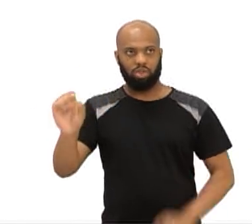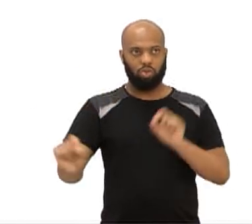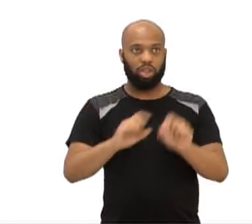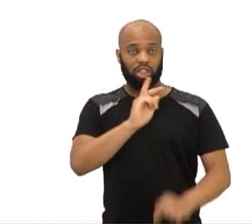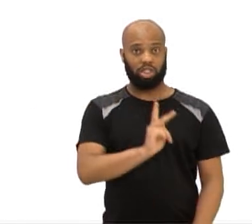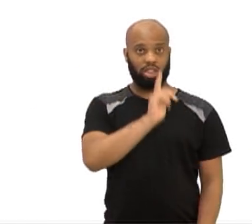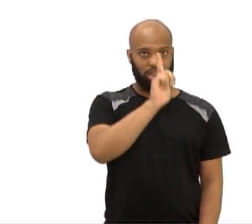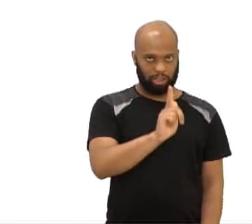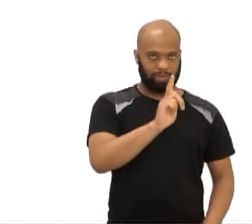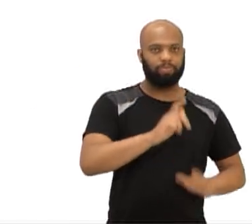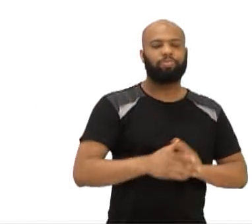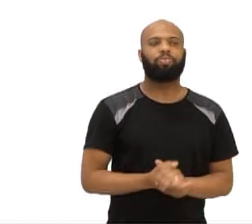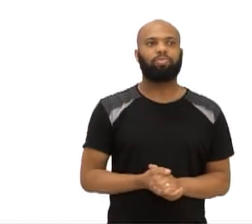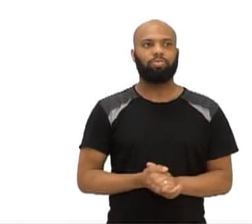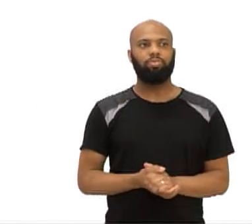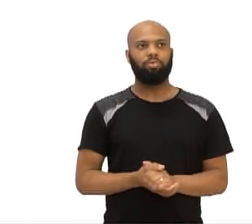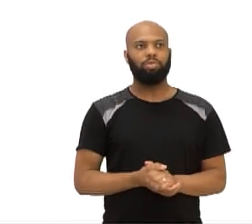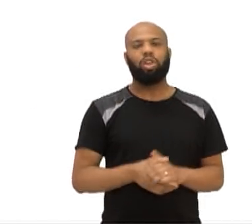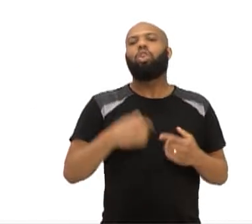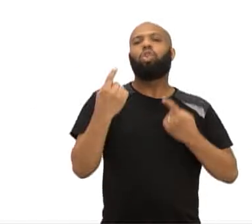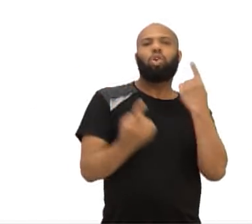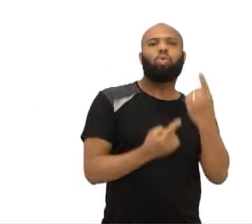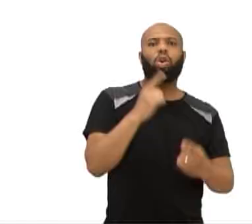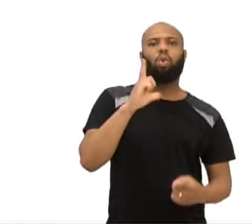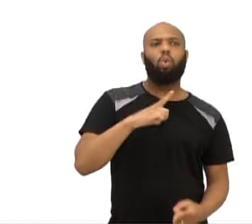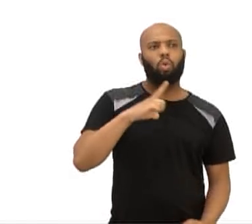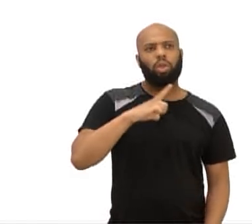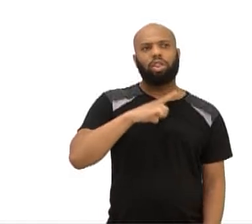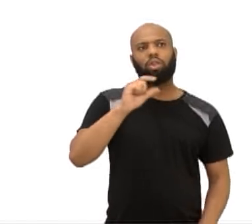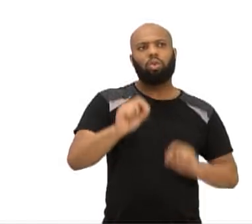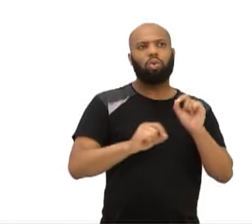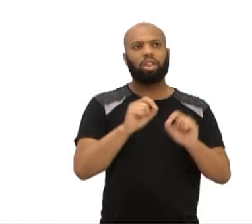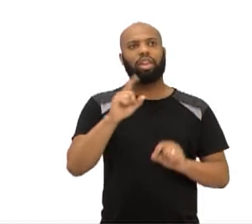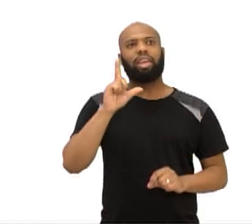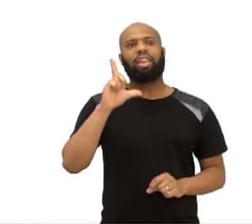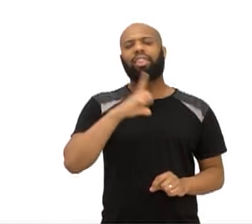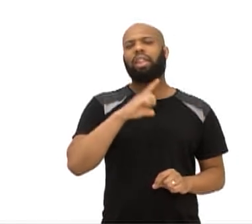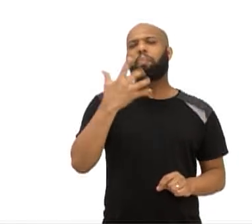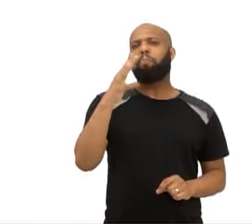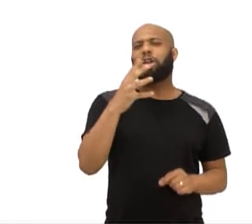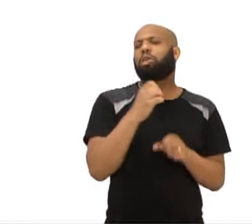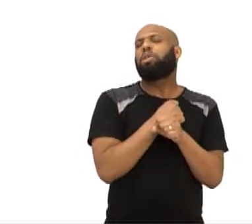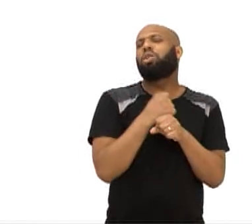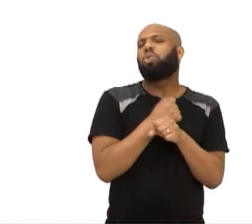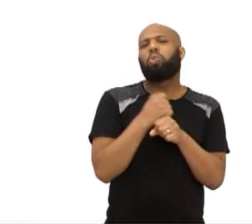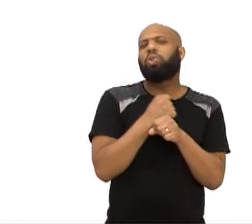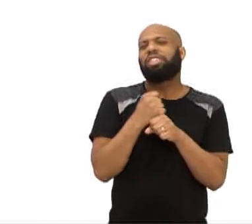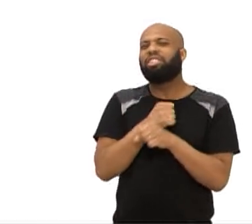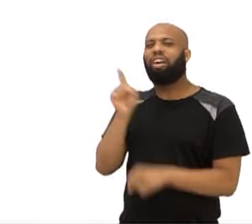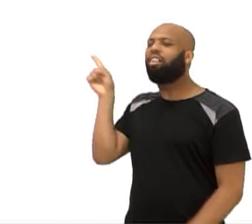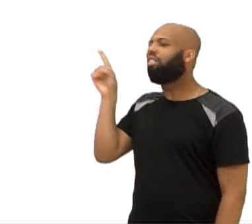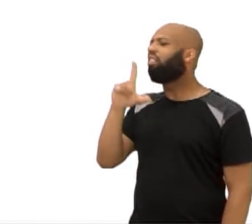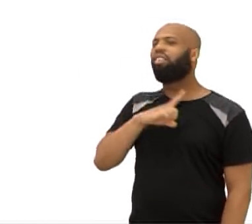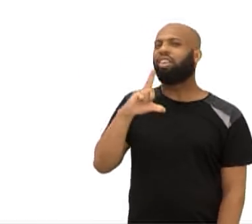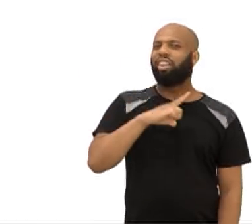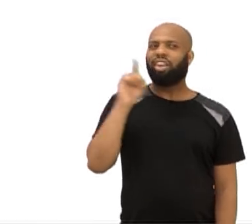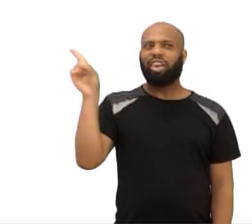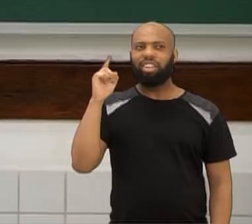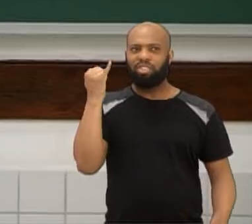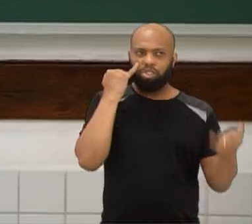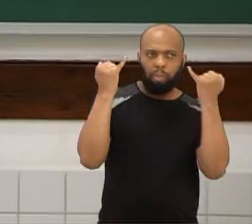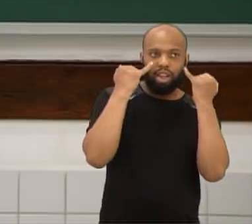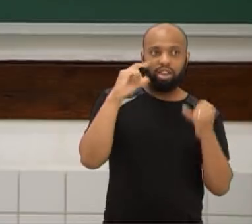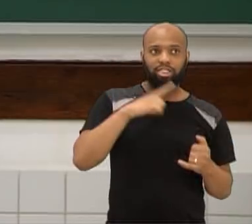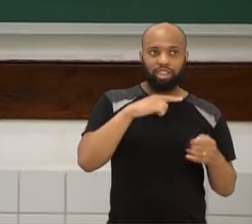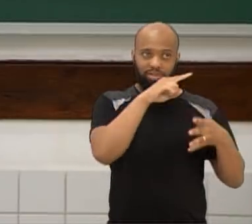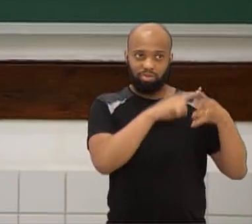quê? O quilo. Qual seria uma data, o ano, tá? Provável de circulação do panfleto. Tenho